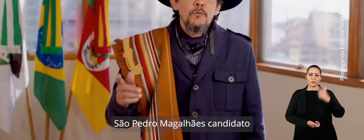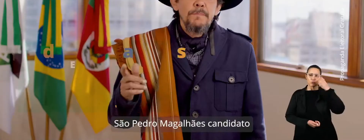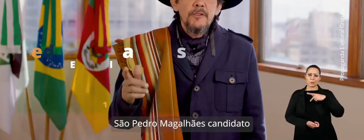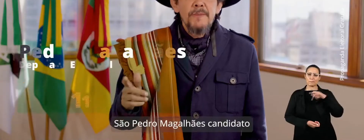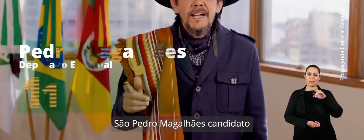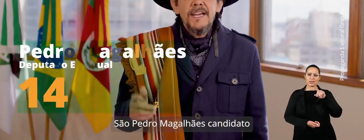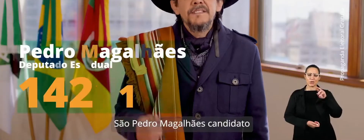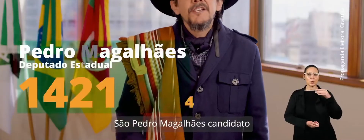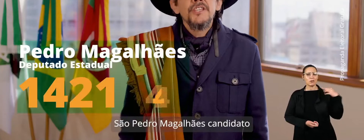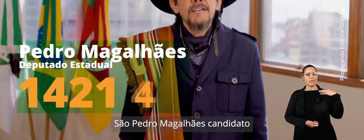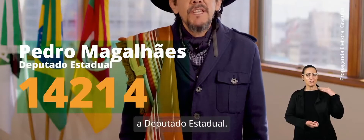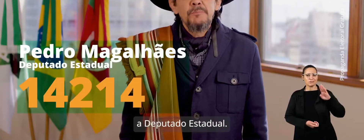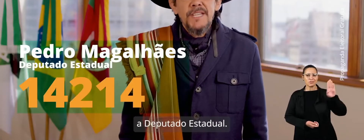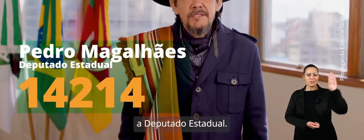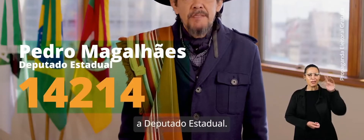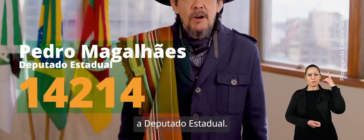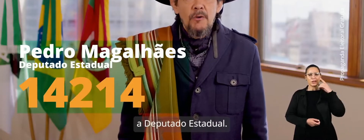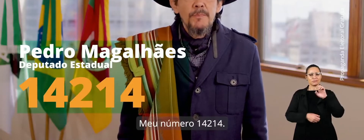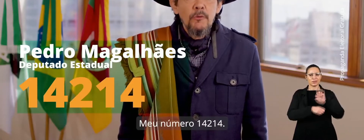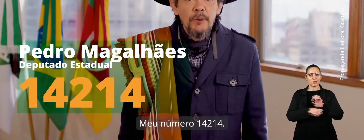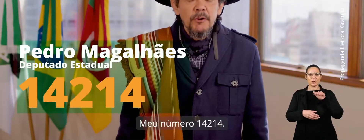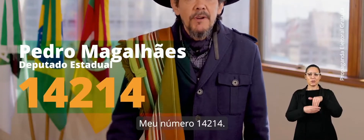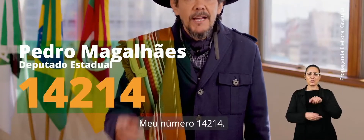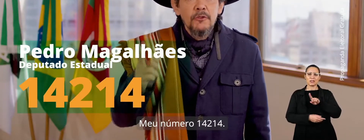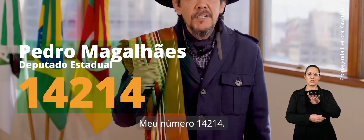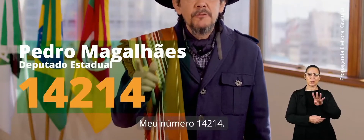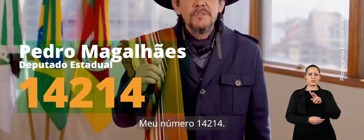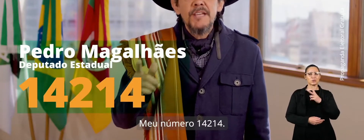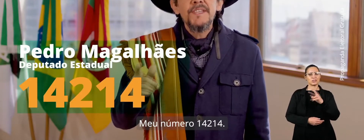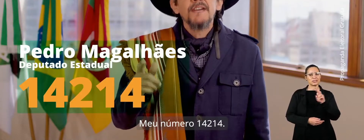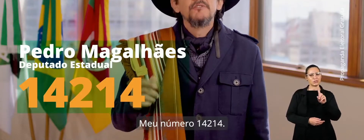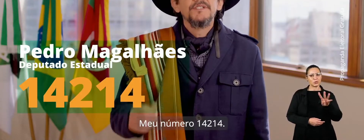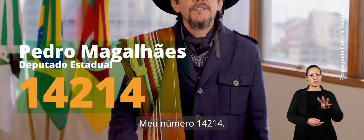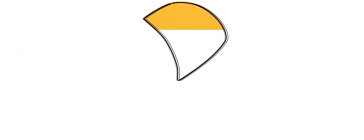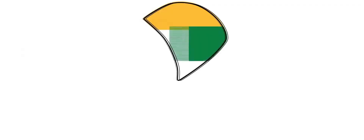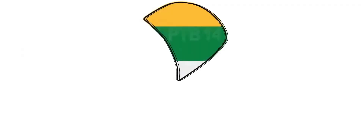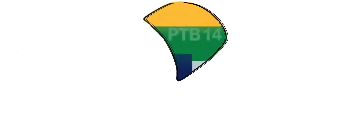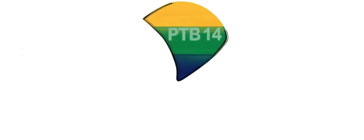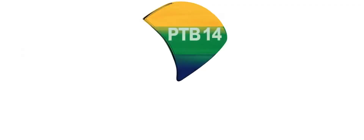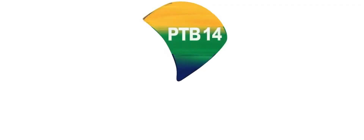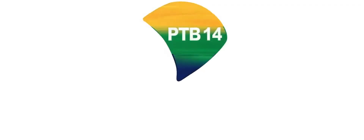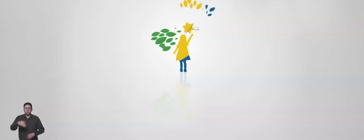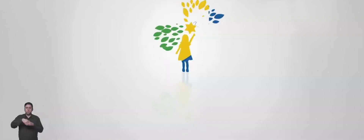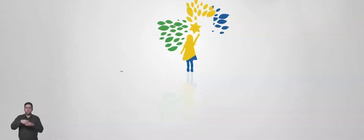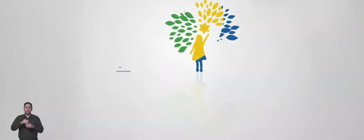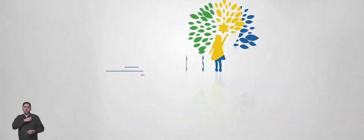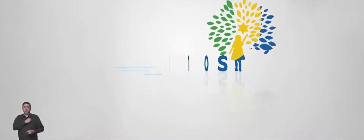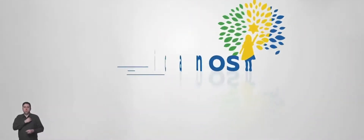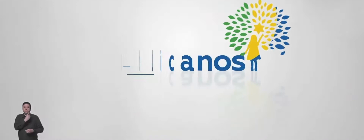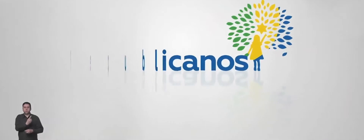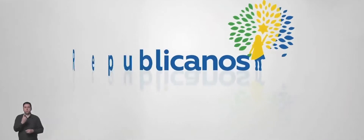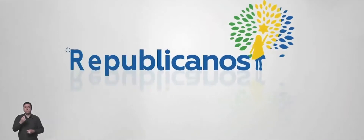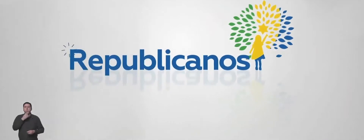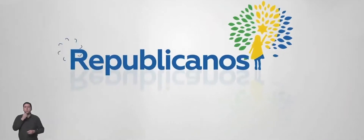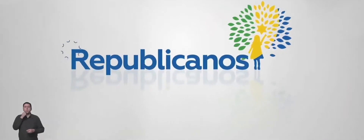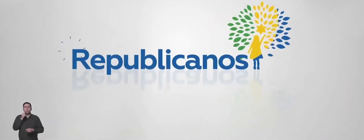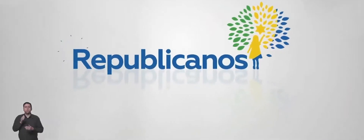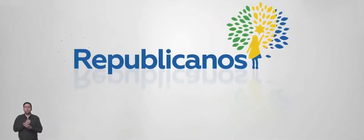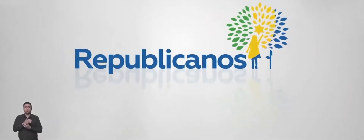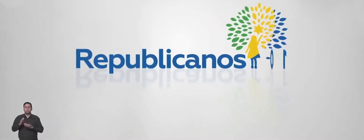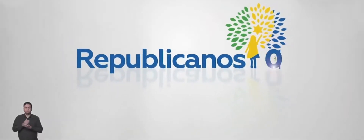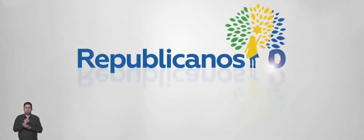14144. Sou Pedro Magalhães, candidato a deputado estadual. Meu número, 14214. Candidatos a